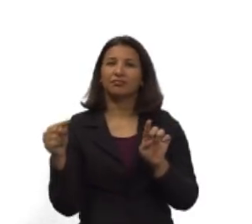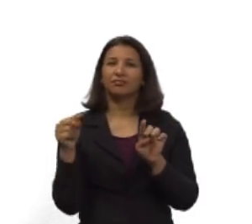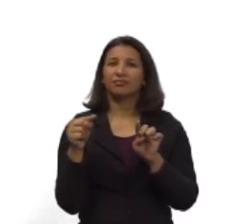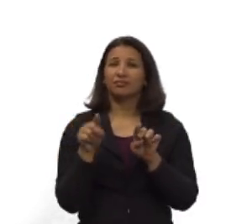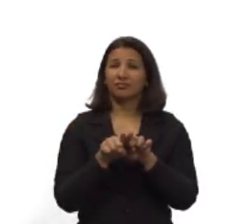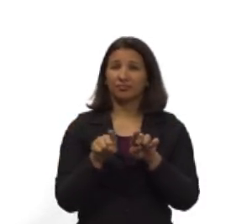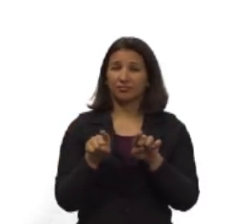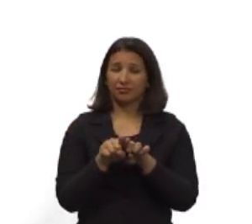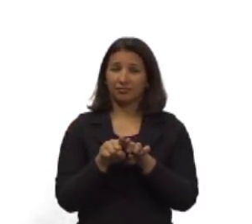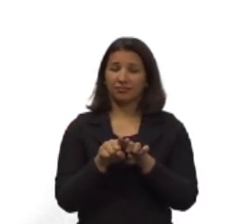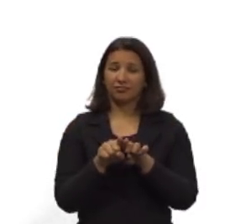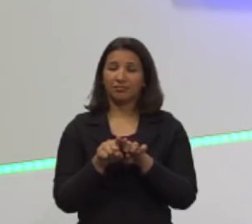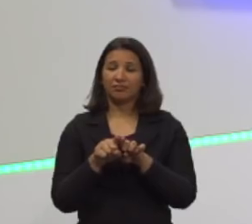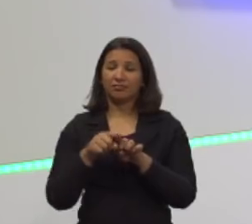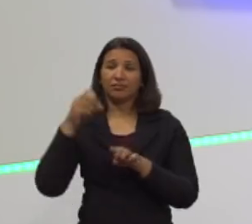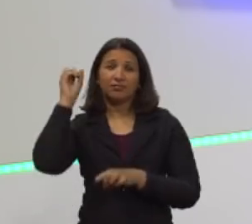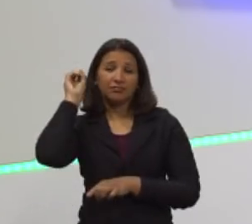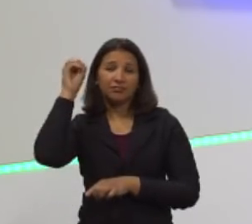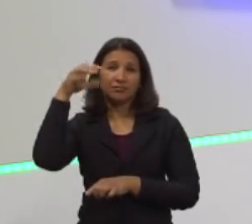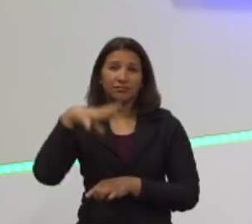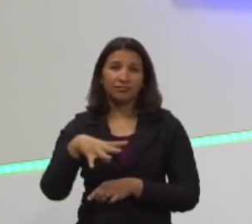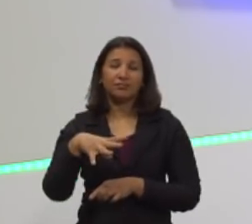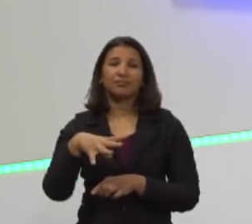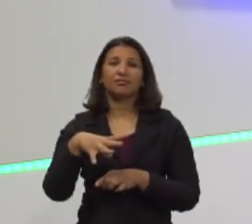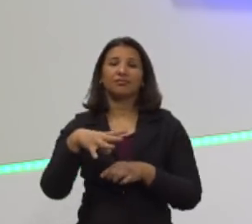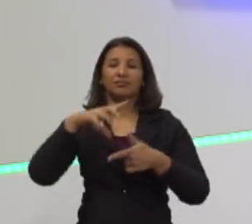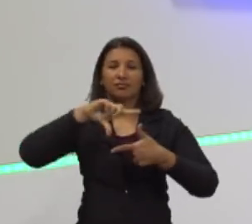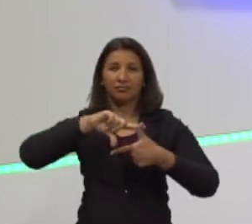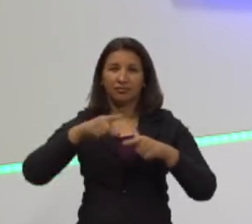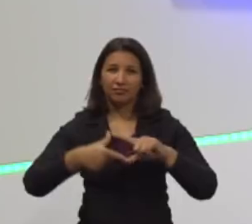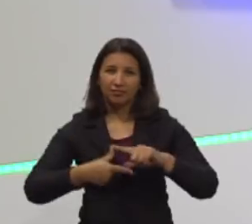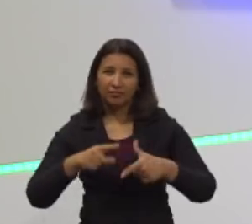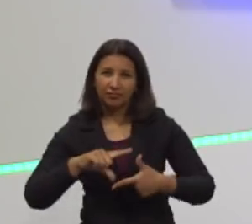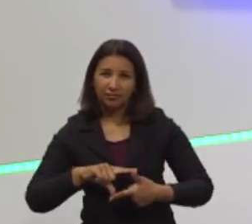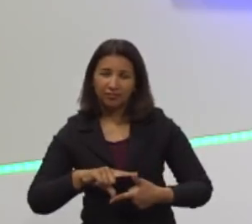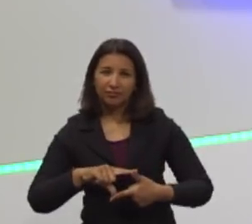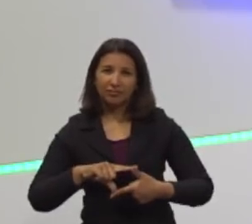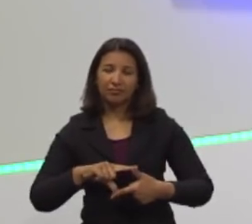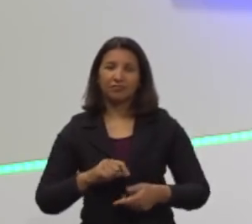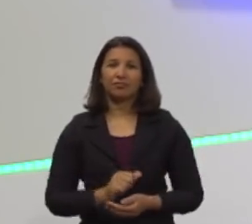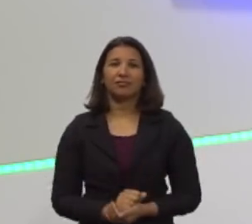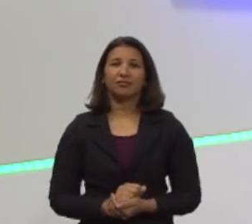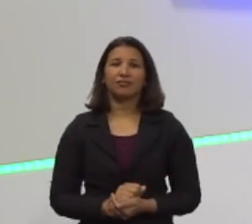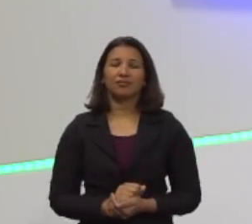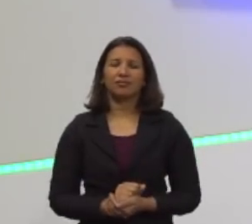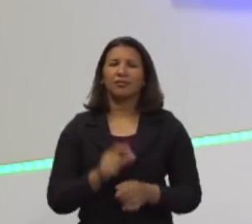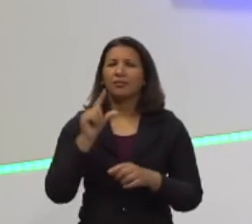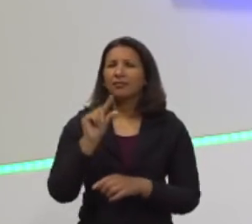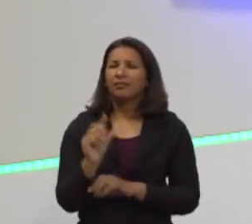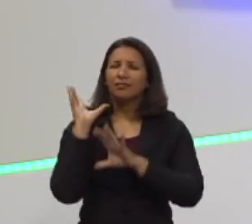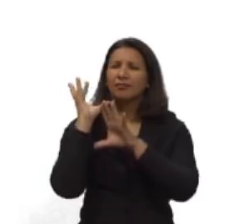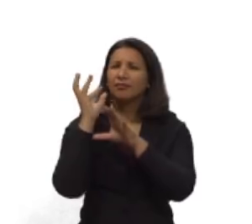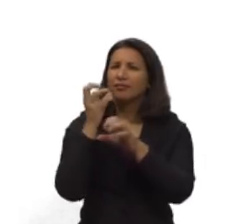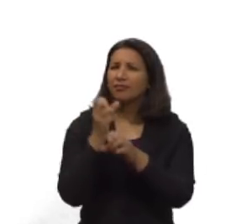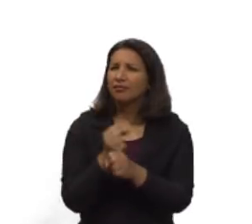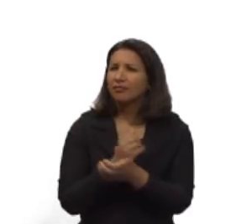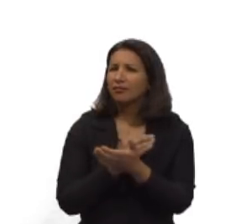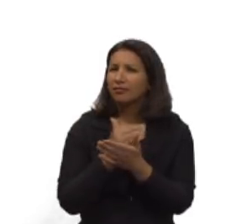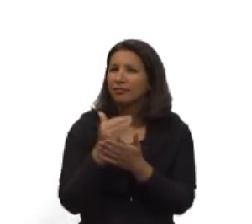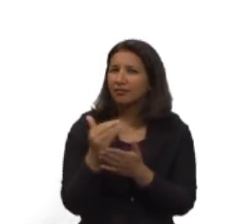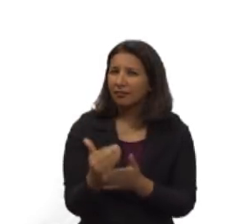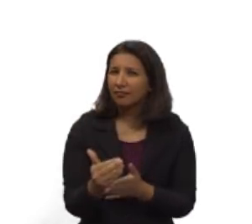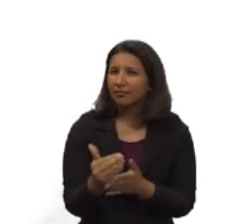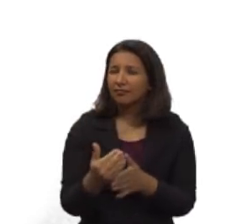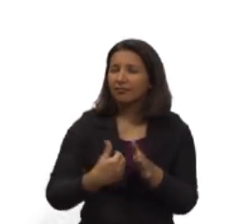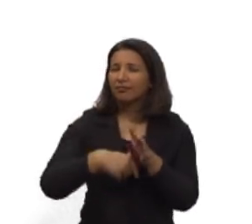ótica geométrica. Então, vamos para uma pequena revisão da aula passada. Nós